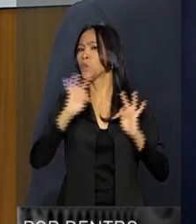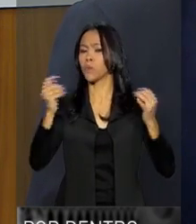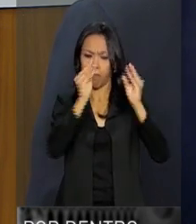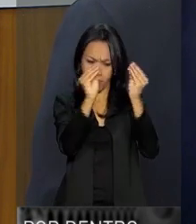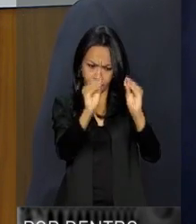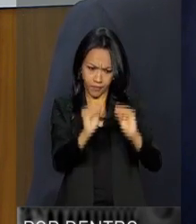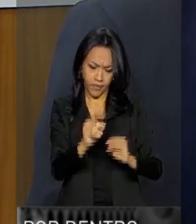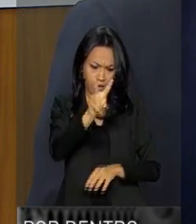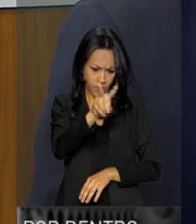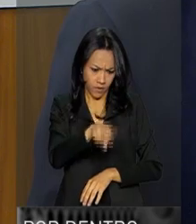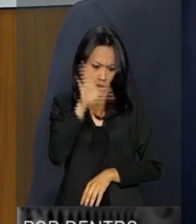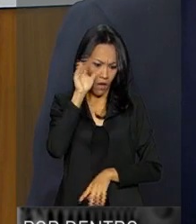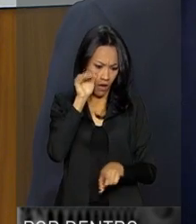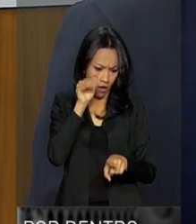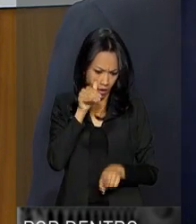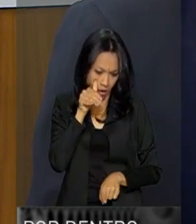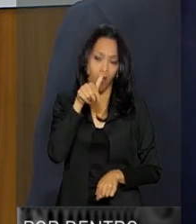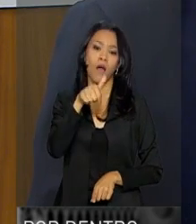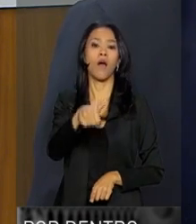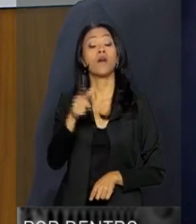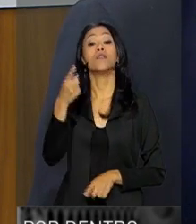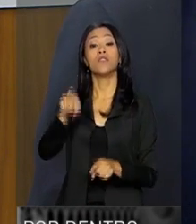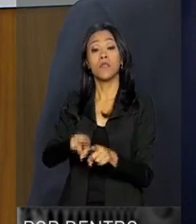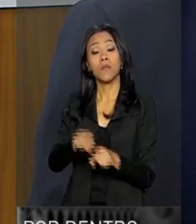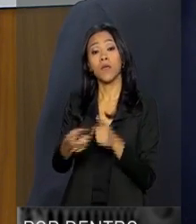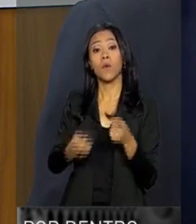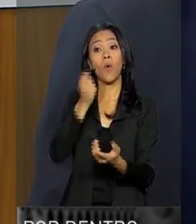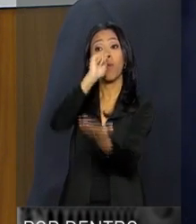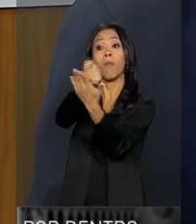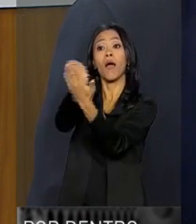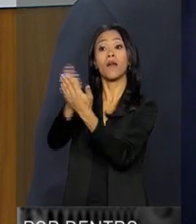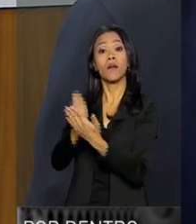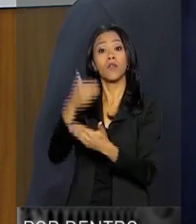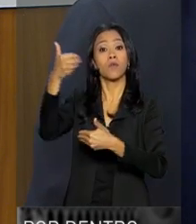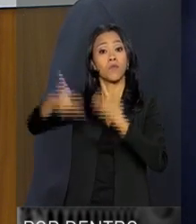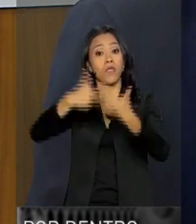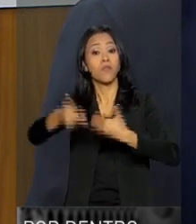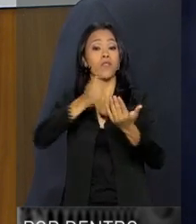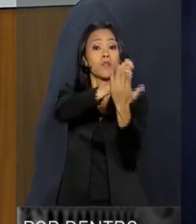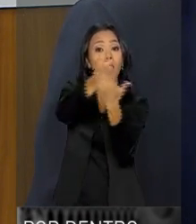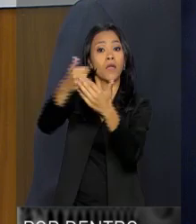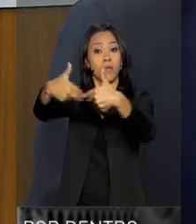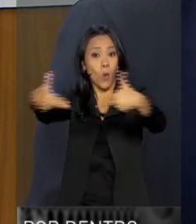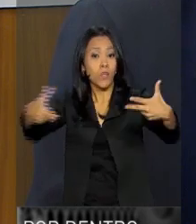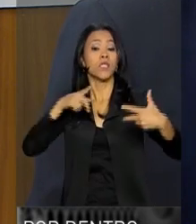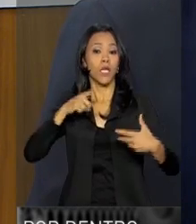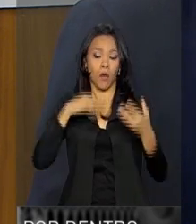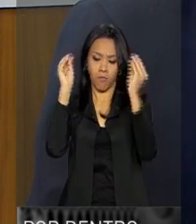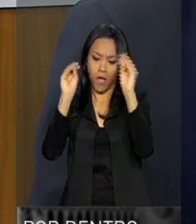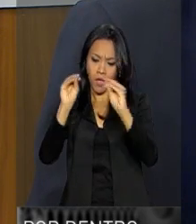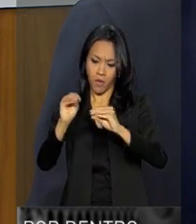verificar os presos que o governo está pagando por bens e por serviço nós temos tido mais de 120 mil acessos